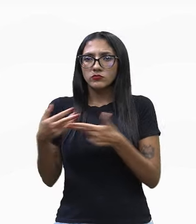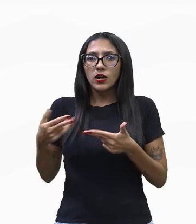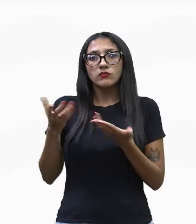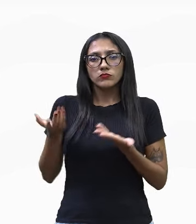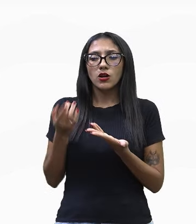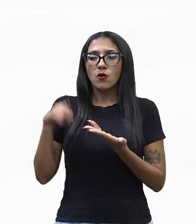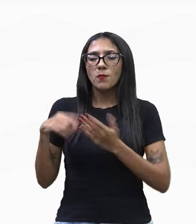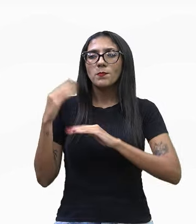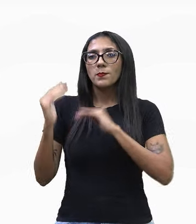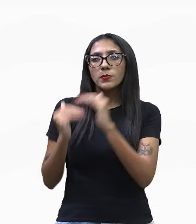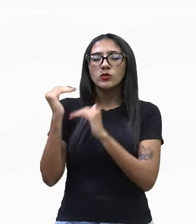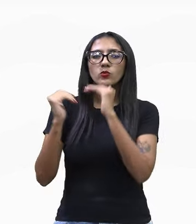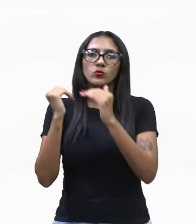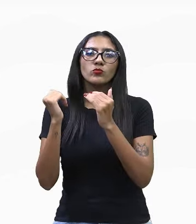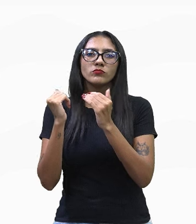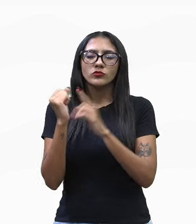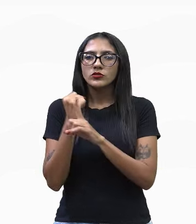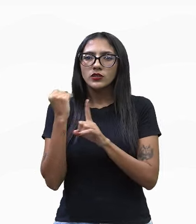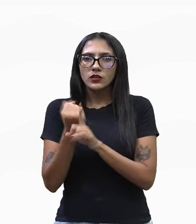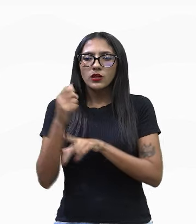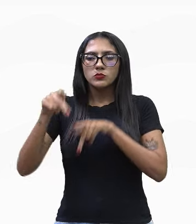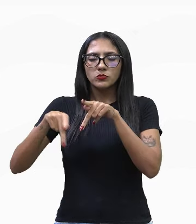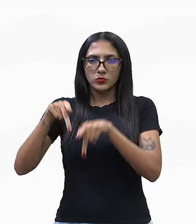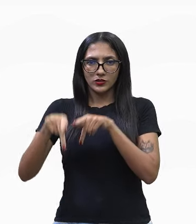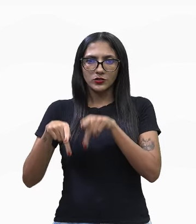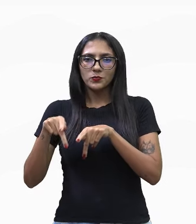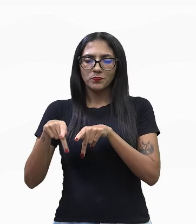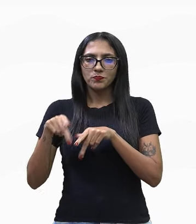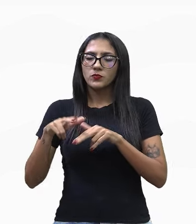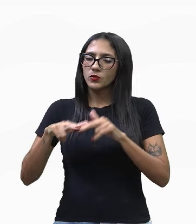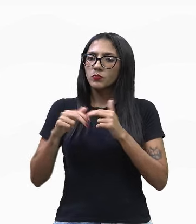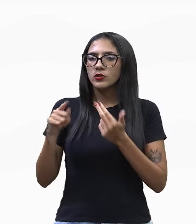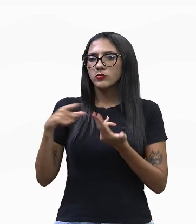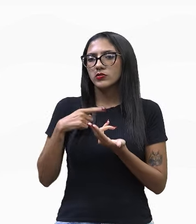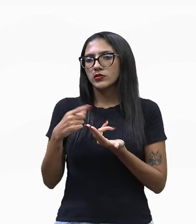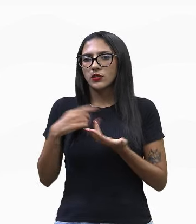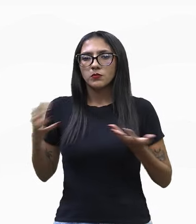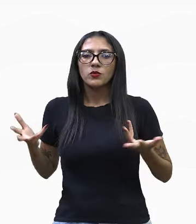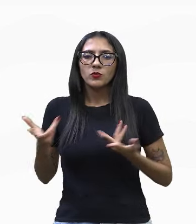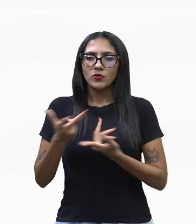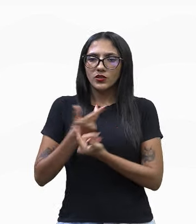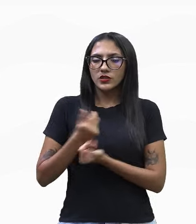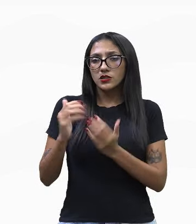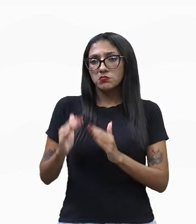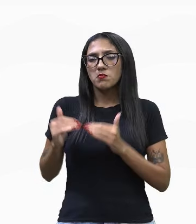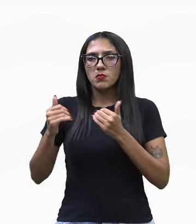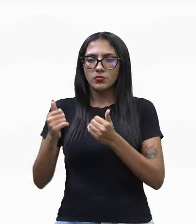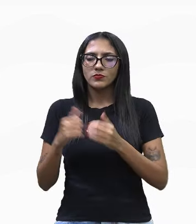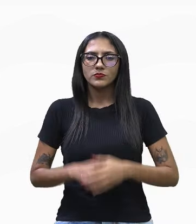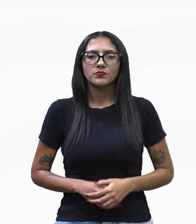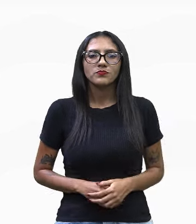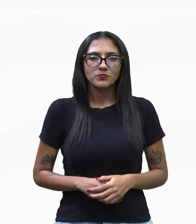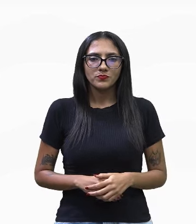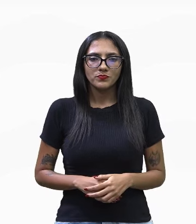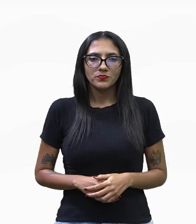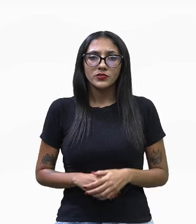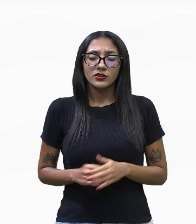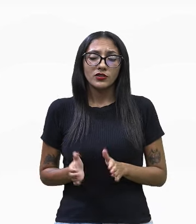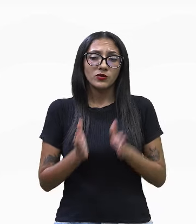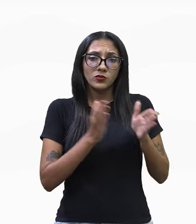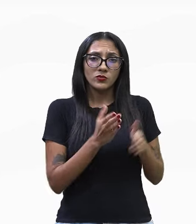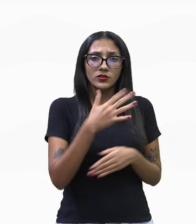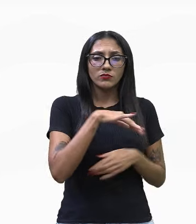melhor essa população por consequência disso né professora eles conseguem então ter um IDH um índ de desenvolvimento melhor Em contrapartida infelizmente